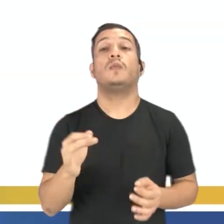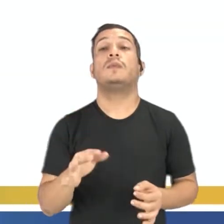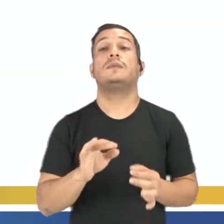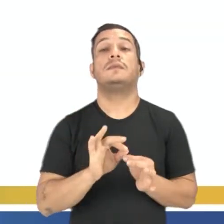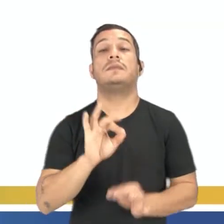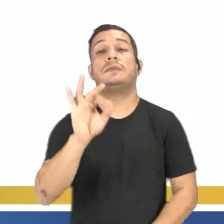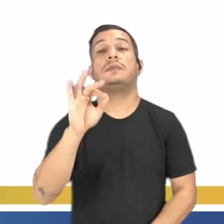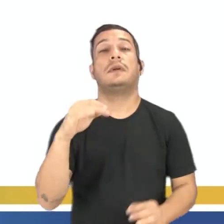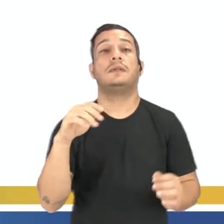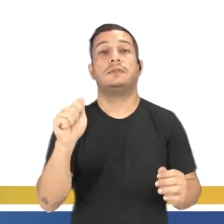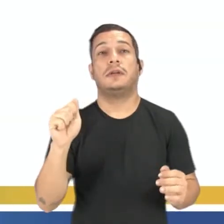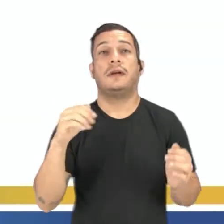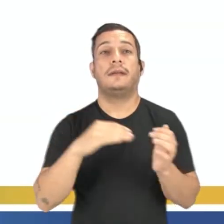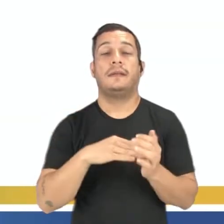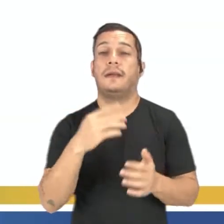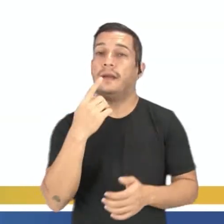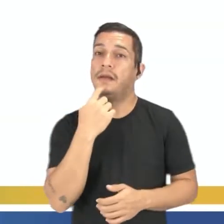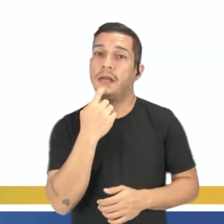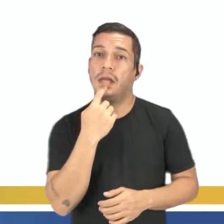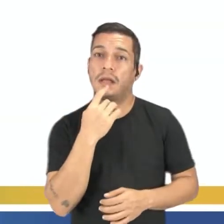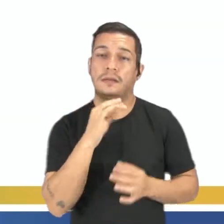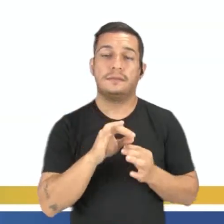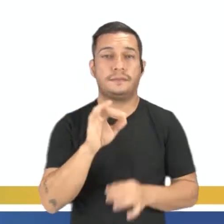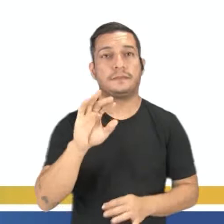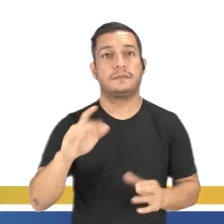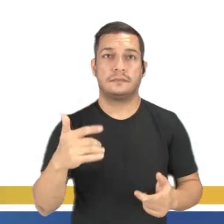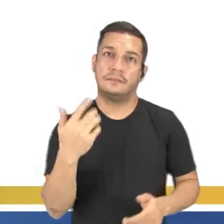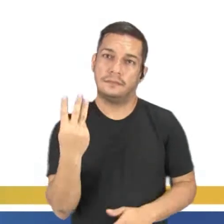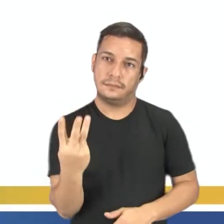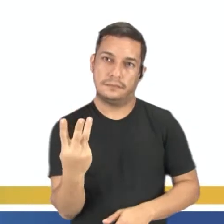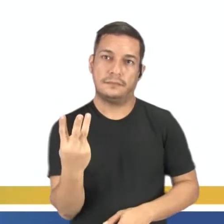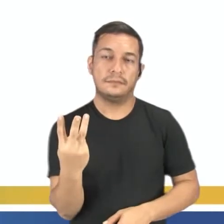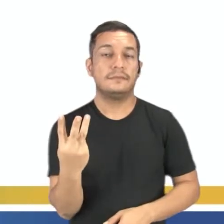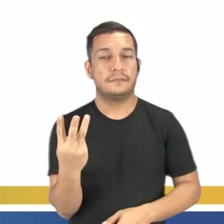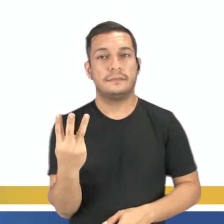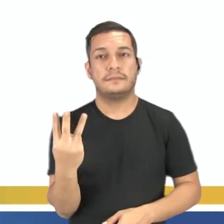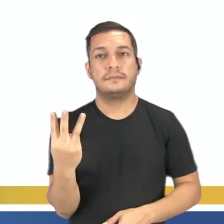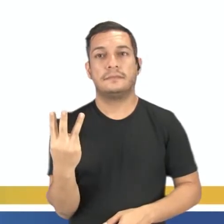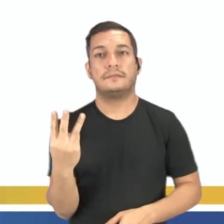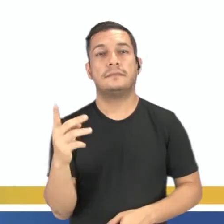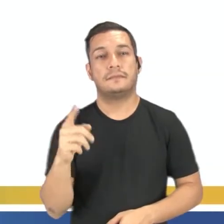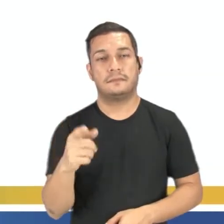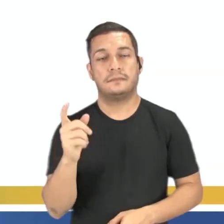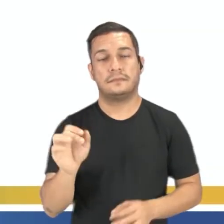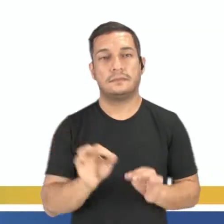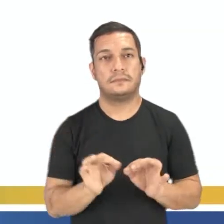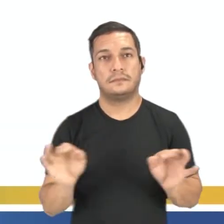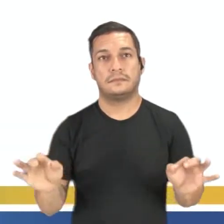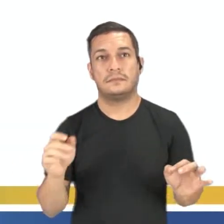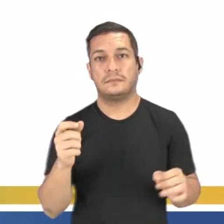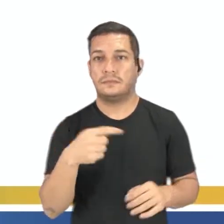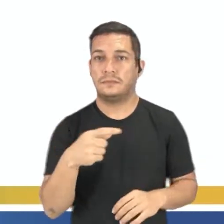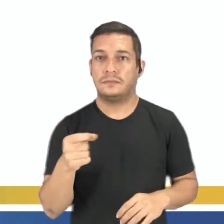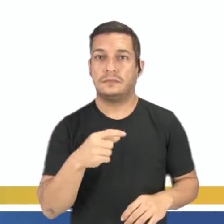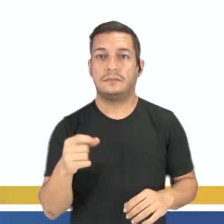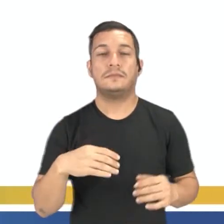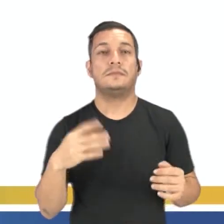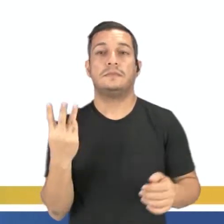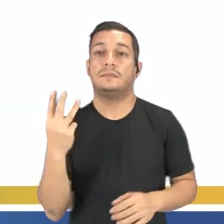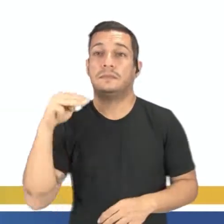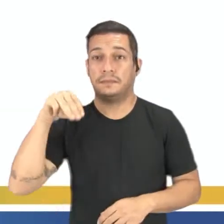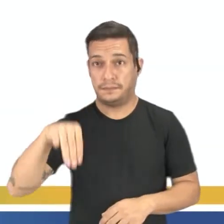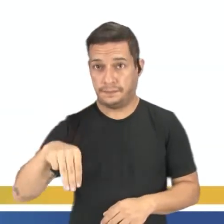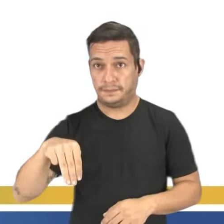medirá de A até essa reta vermelha? Óbvio que 3, não é isso? Esse segmento que eu tenho aqui de azul medirá